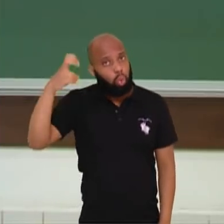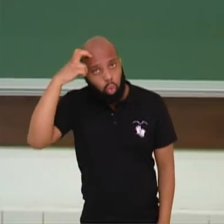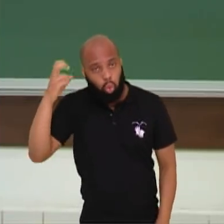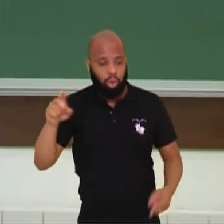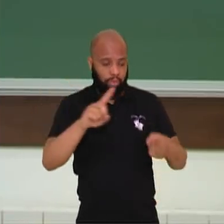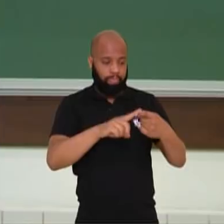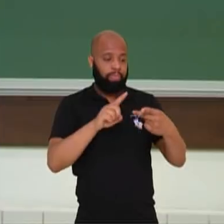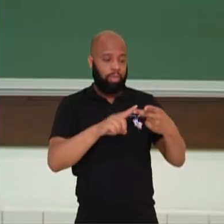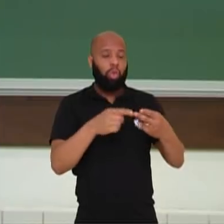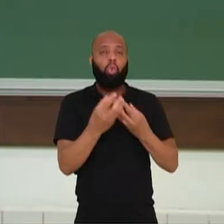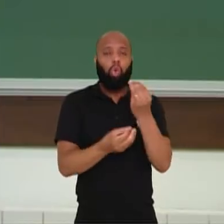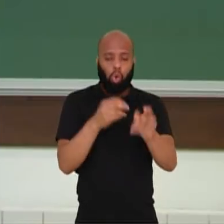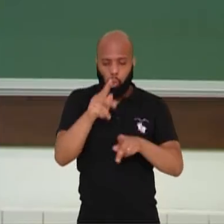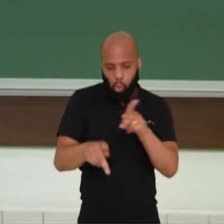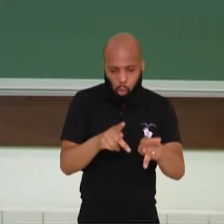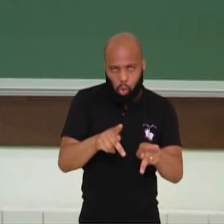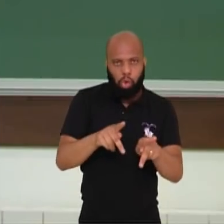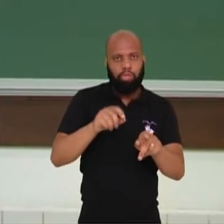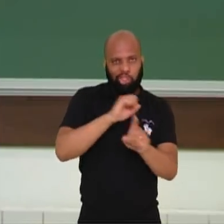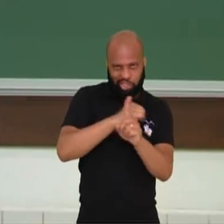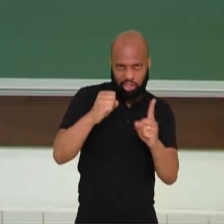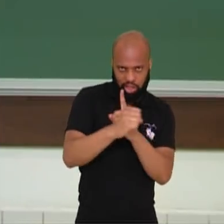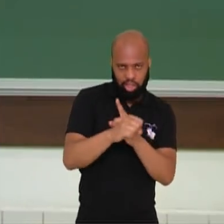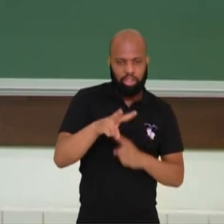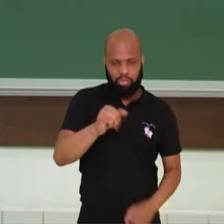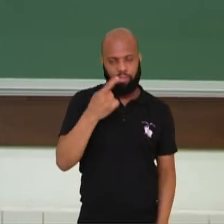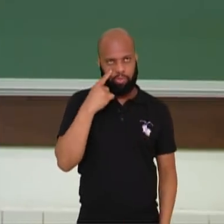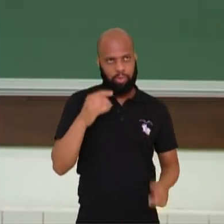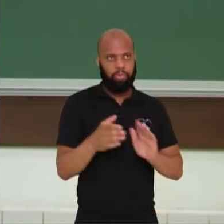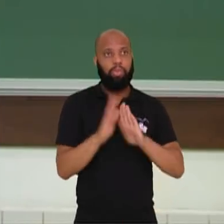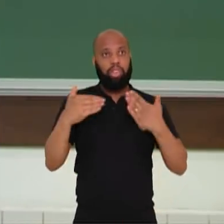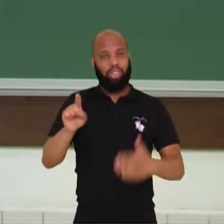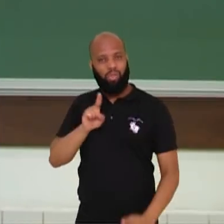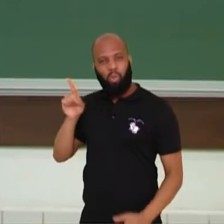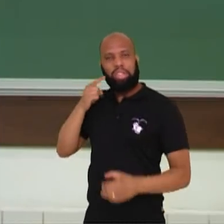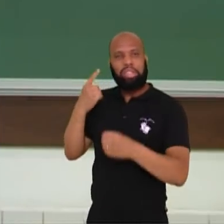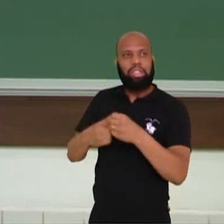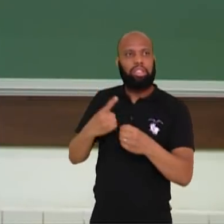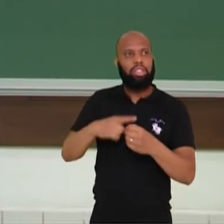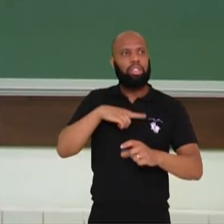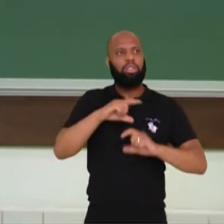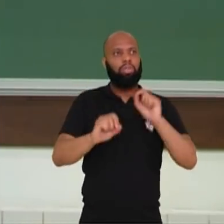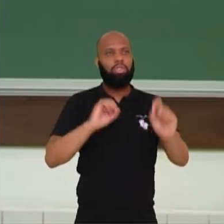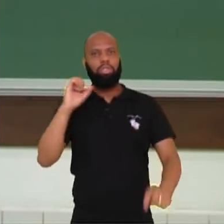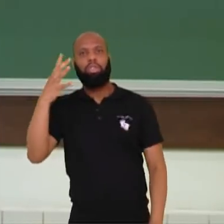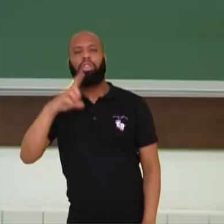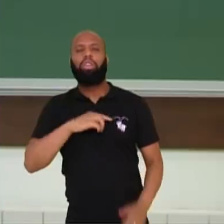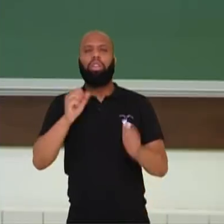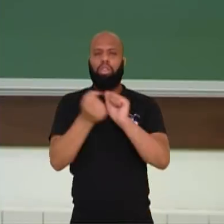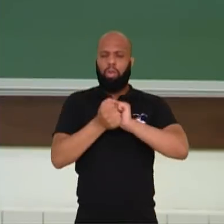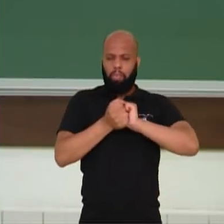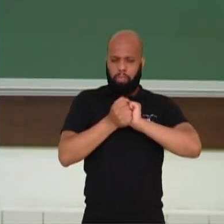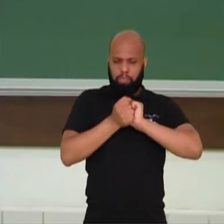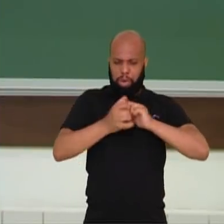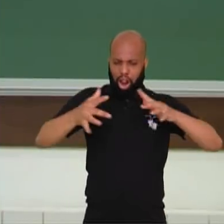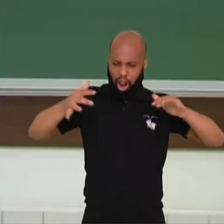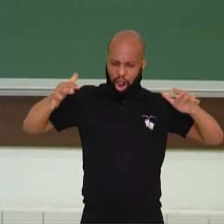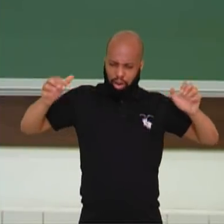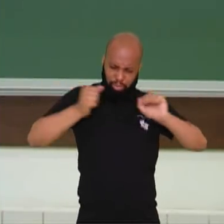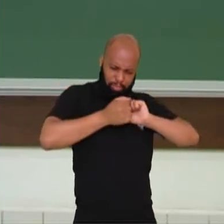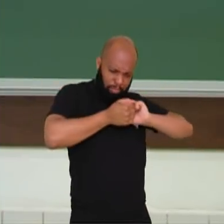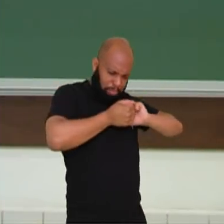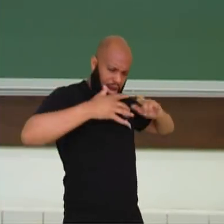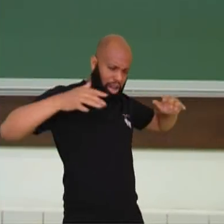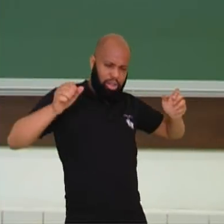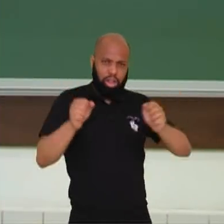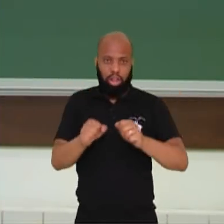como nós vamos ver um pouco adiante. Herculano foi uma das cidades soterradas com a explosão do Vesúvio,